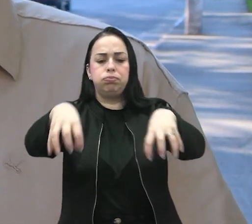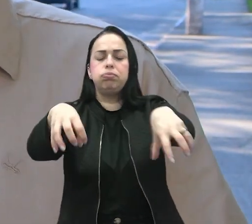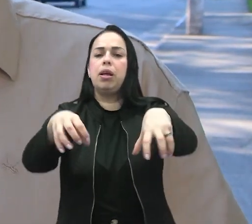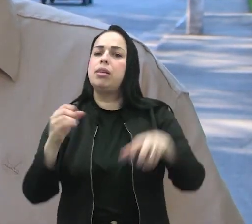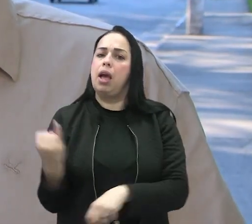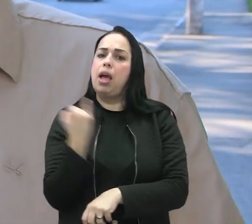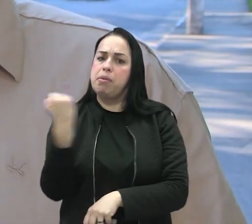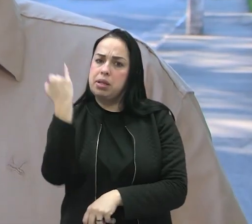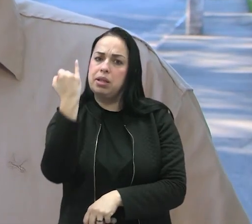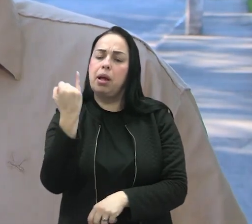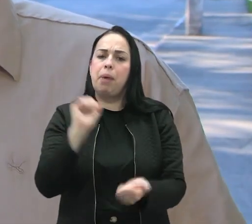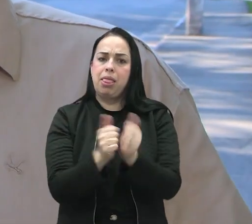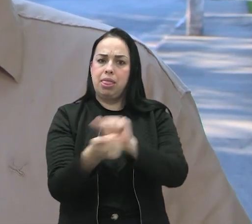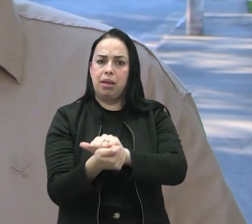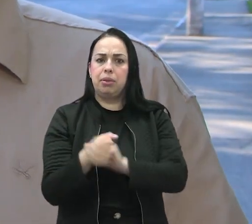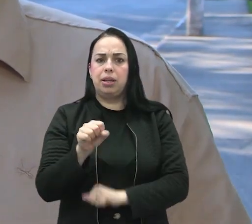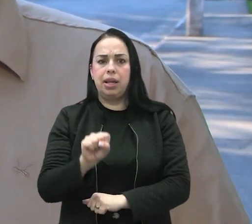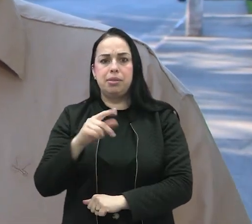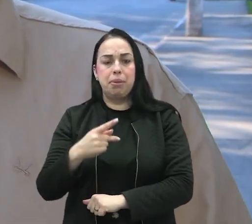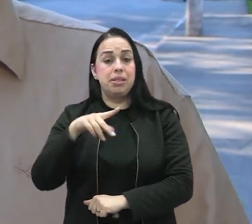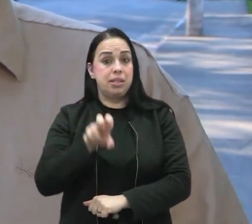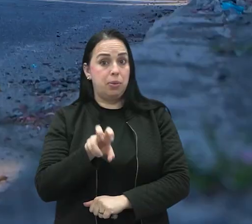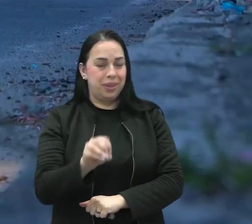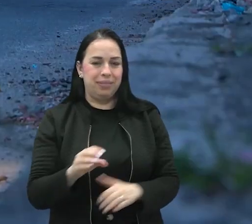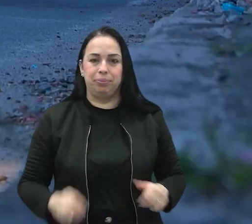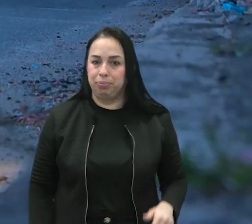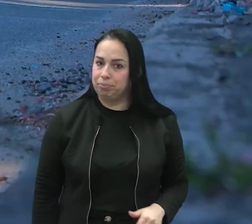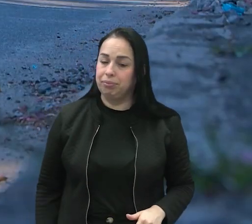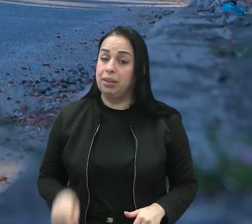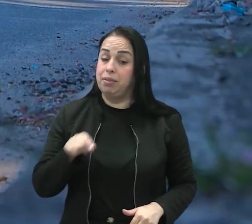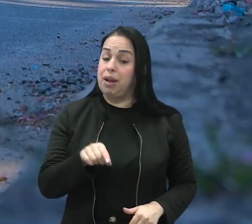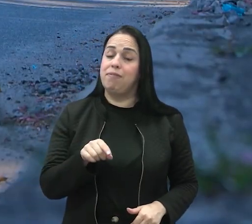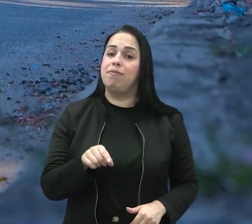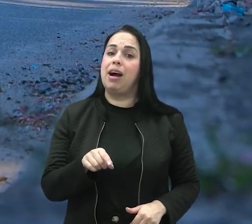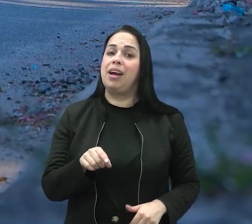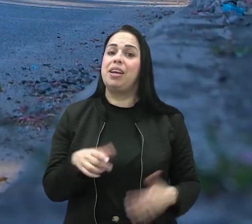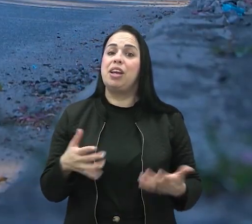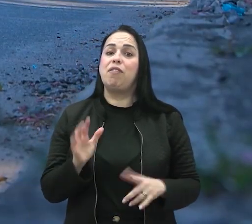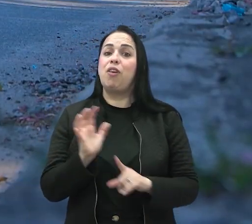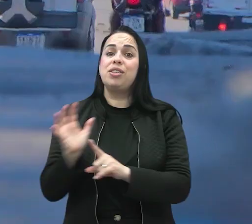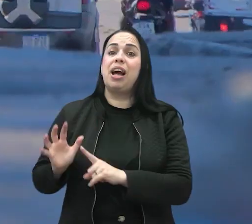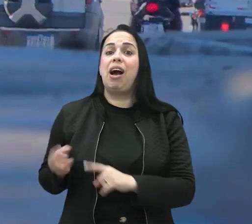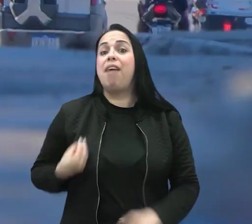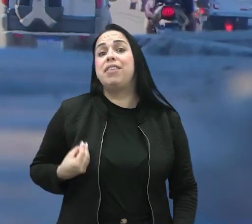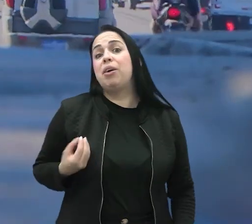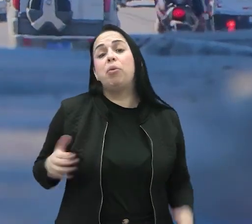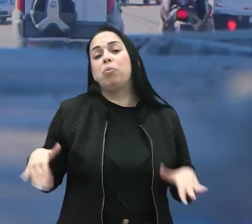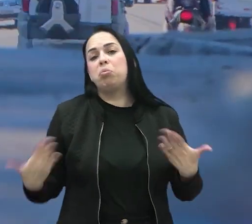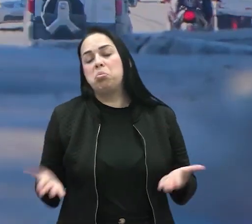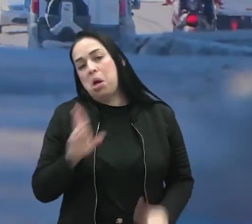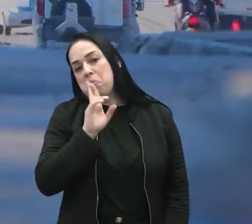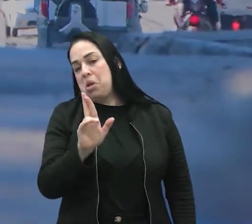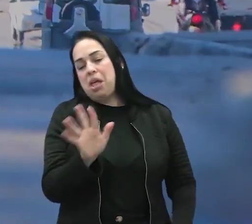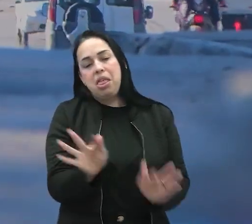colocados como fundamentais para a adequação da SP-50. E sobre o que isso mudaria na vida dos joseenses e moradores da